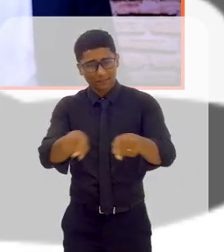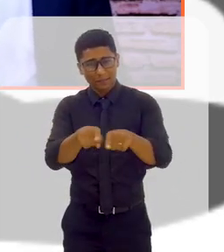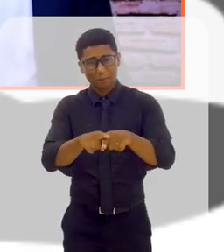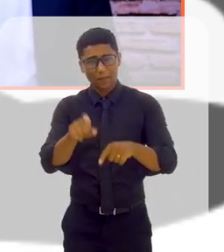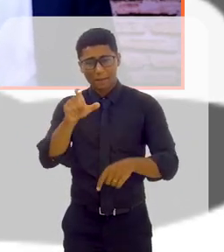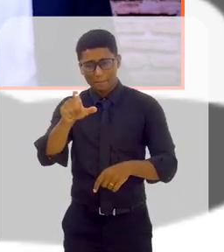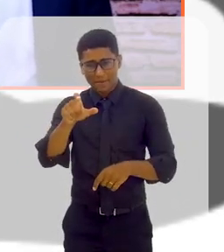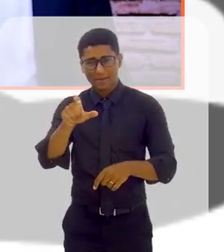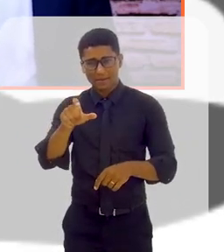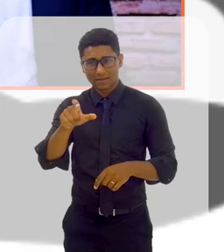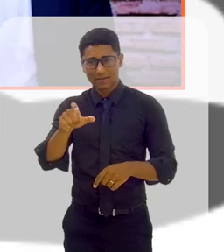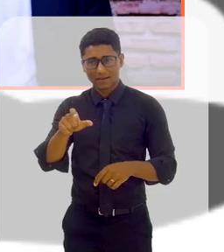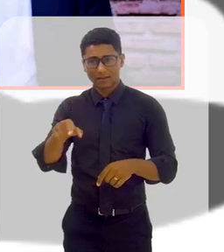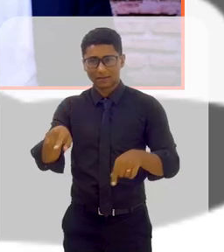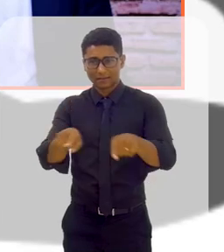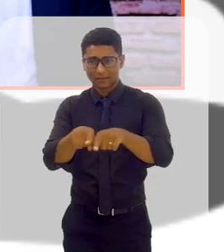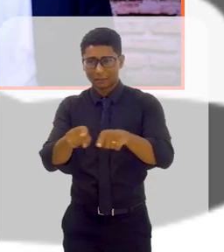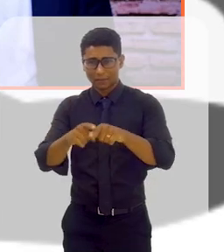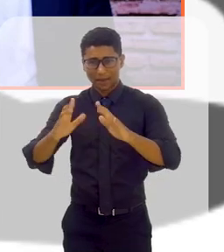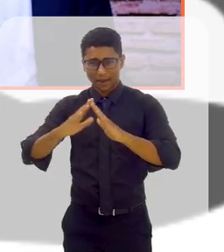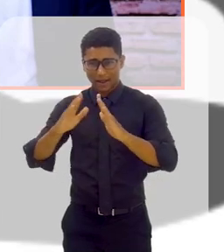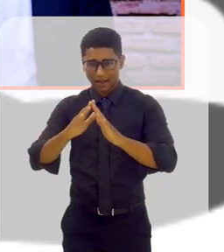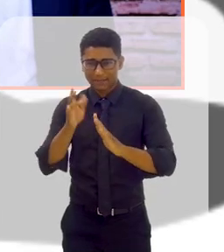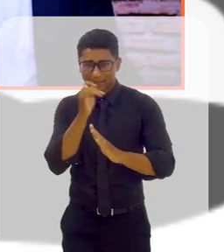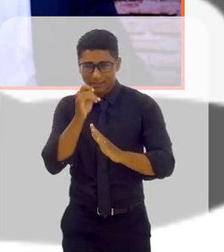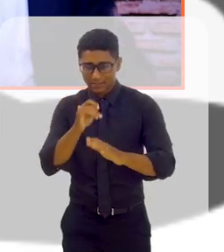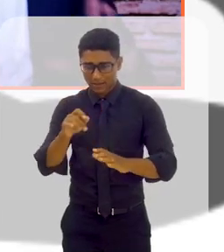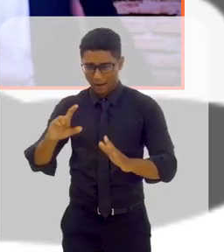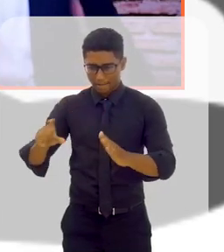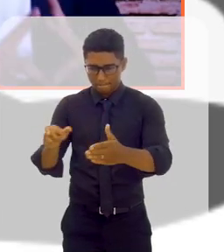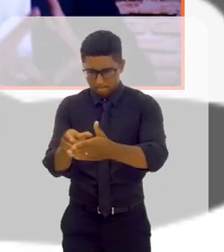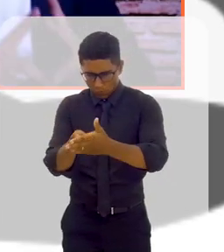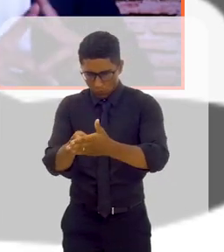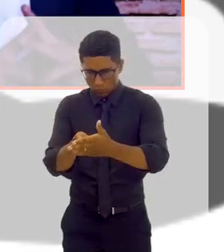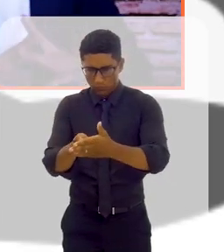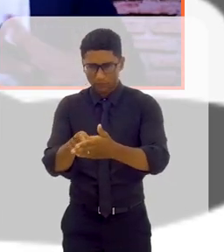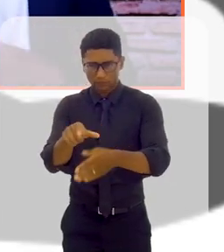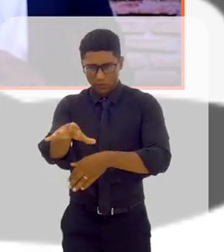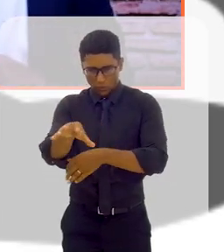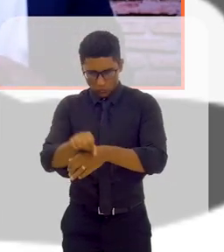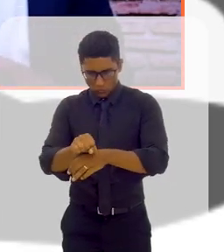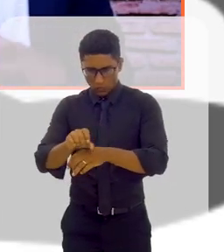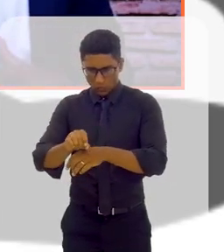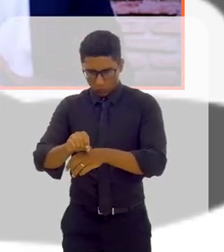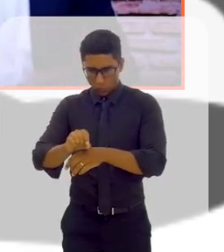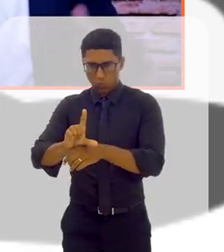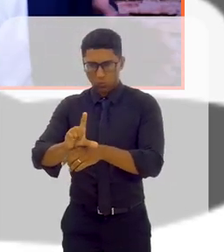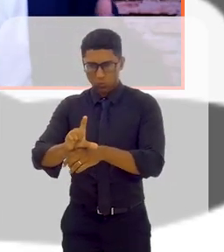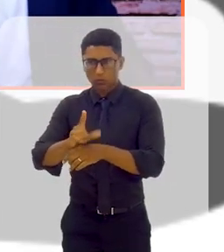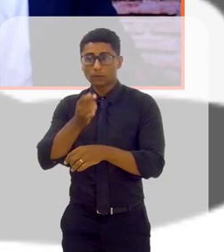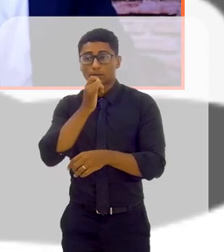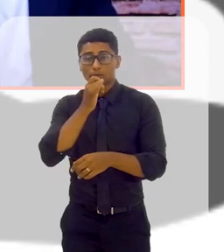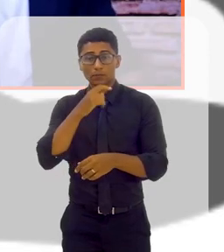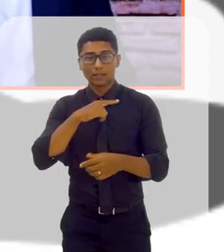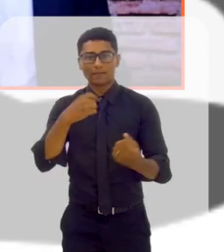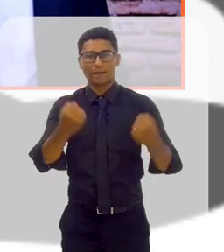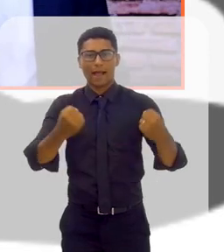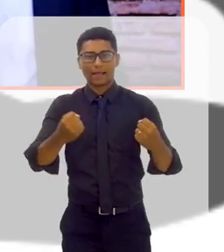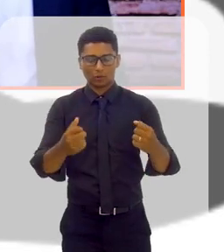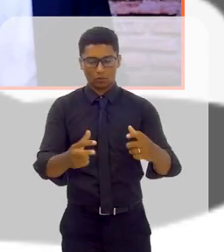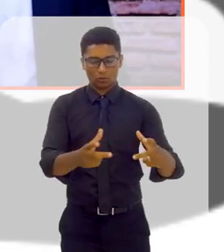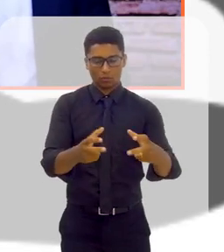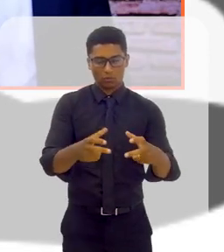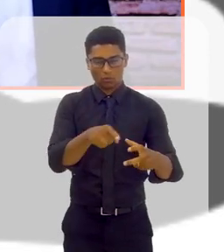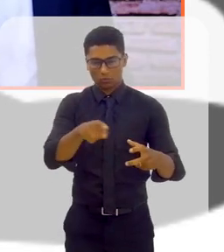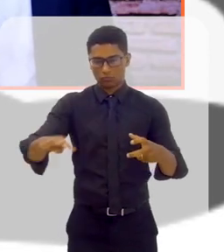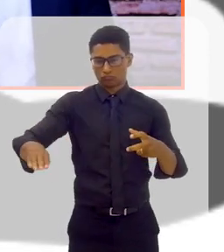Ah então pilha é considerado tomada doméstica é um equipamento utilizado a pilha então por exemplo eu tenho um carrinho de controle